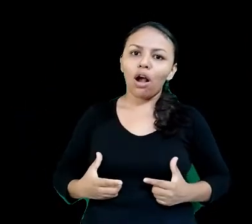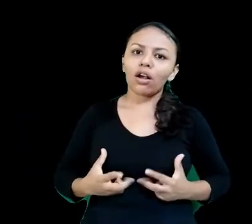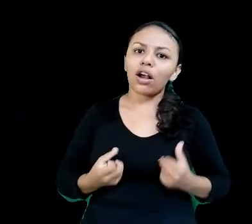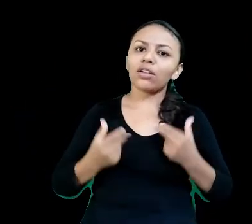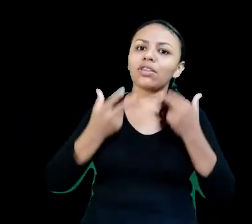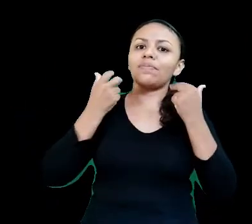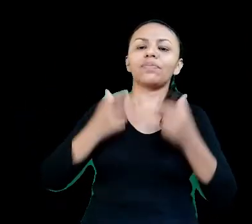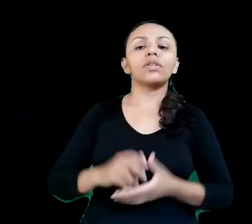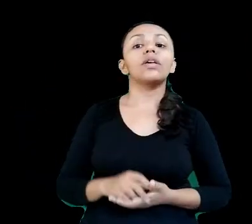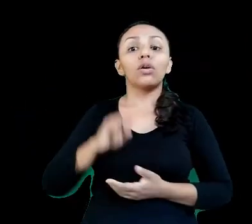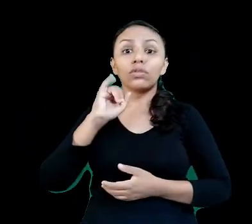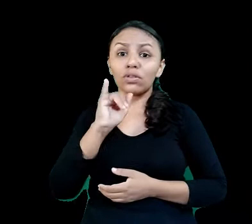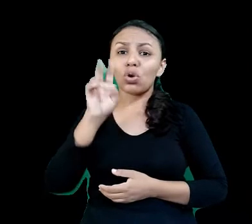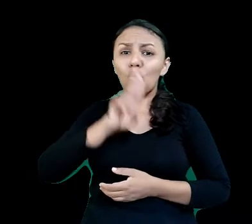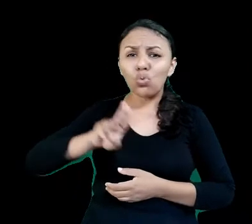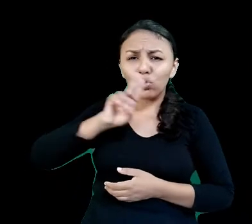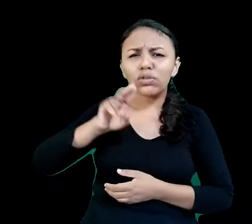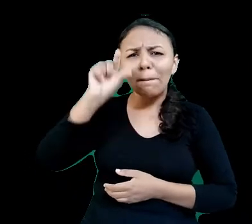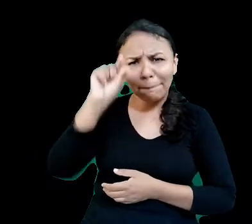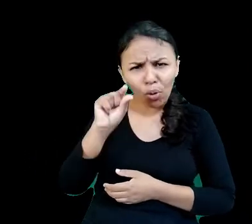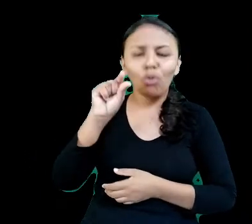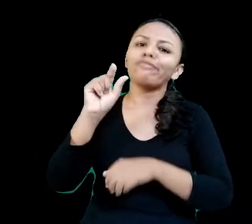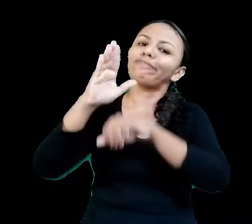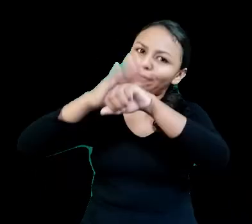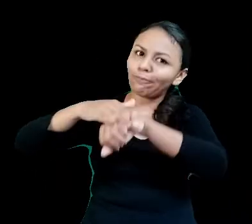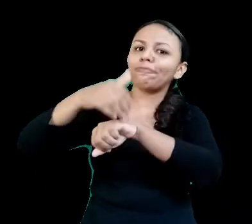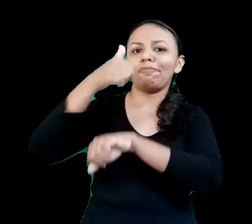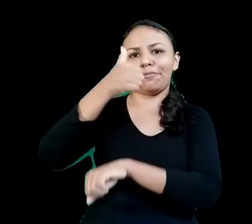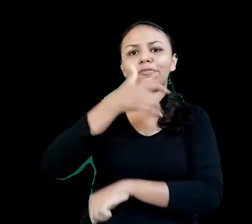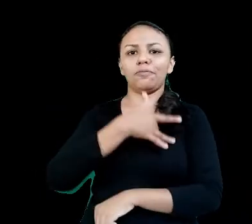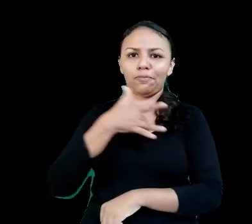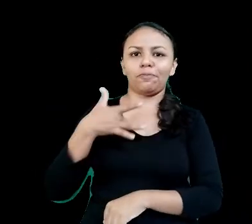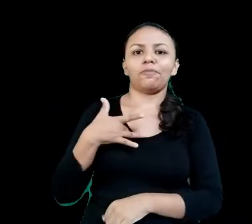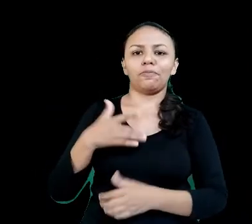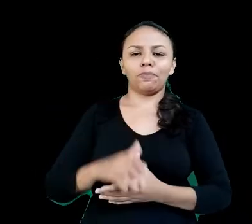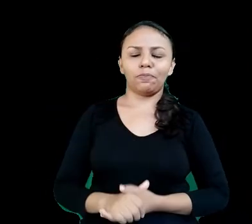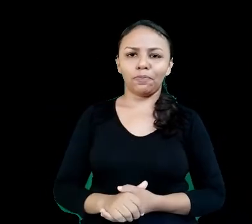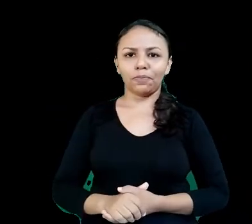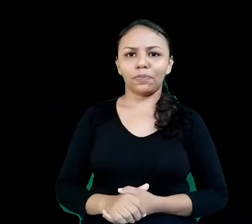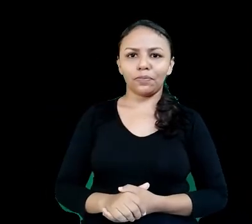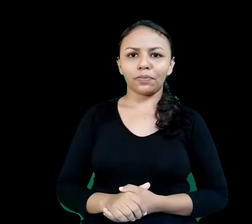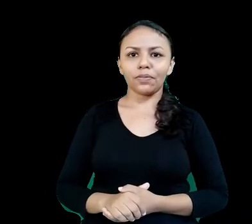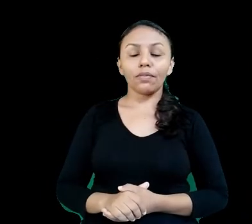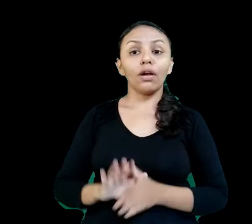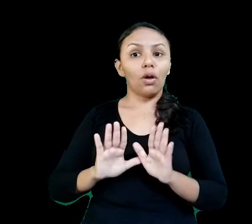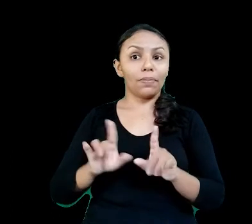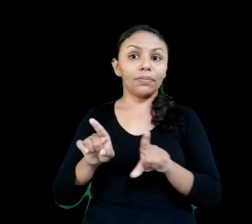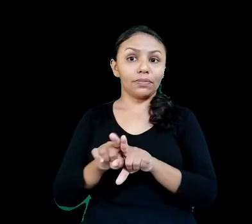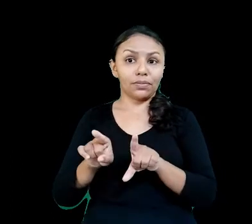menos você utilizar esse tipo de produto, melhor vai ser para a sua saúde. Outro